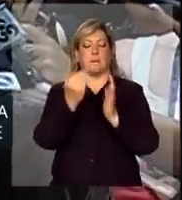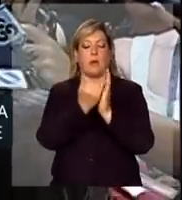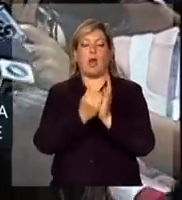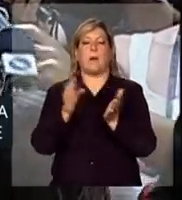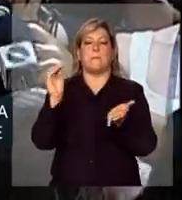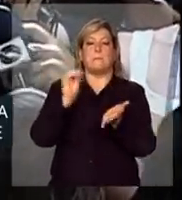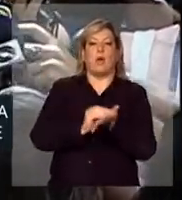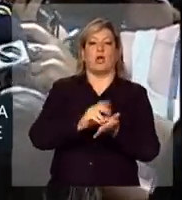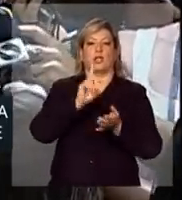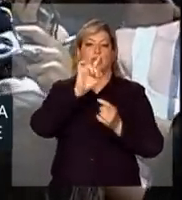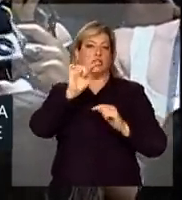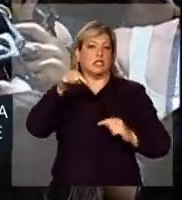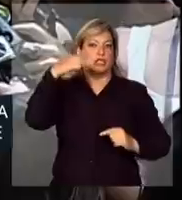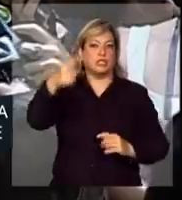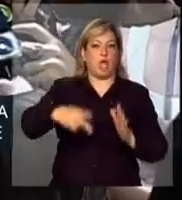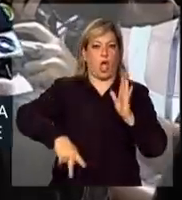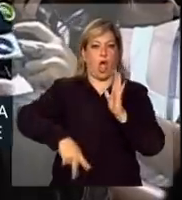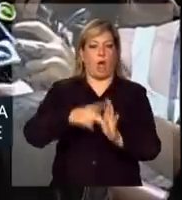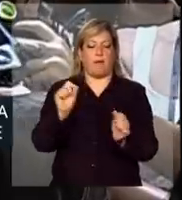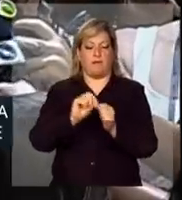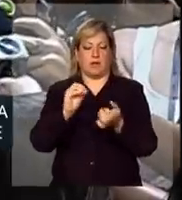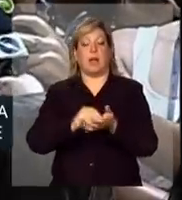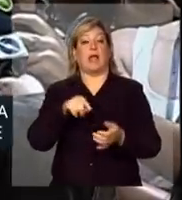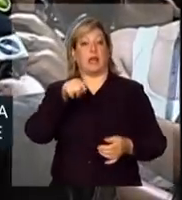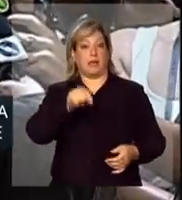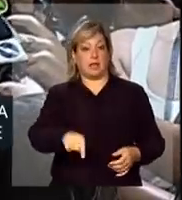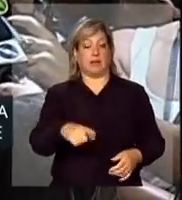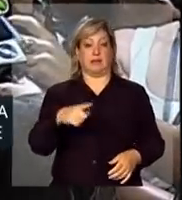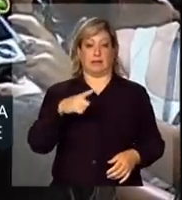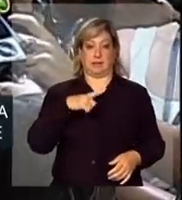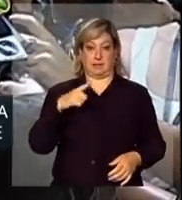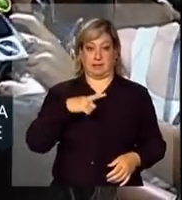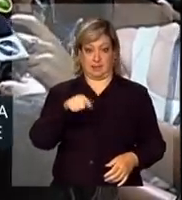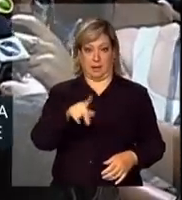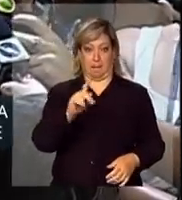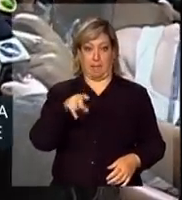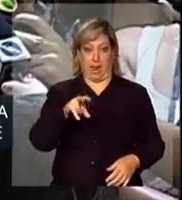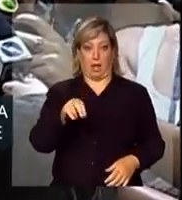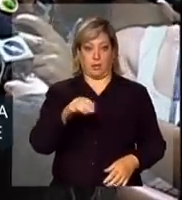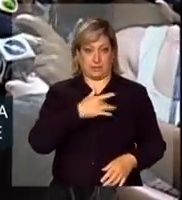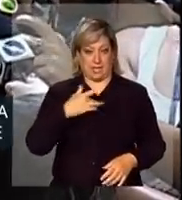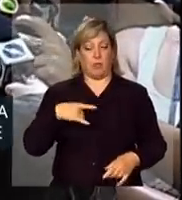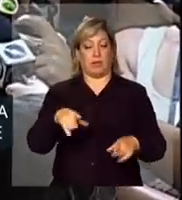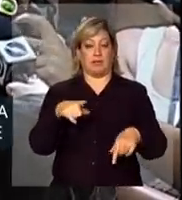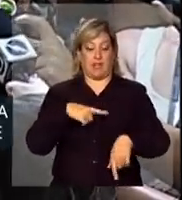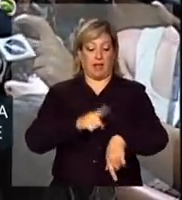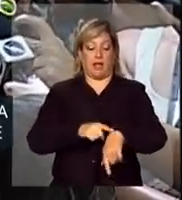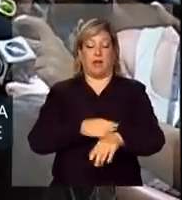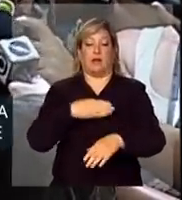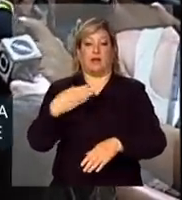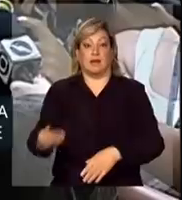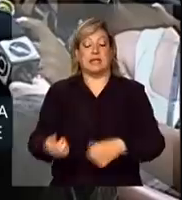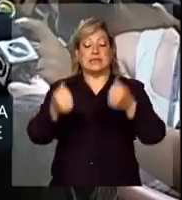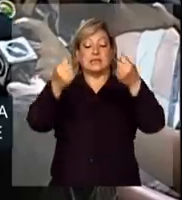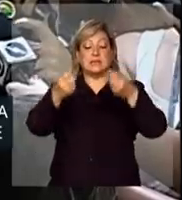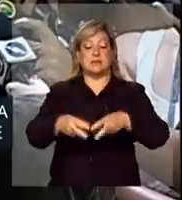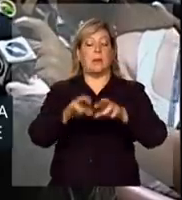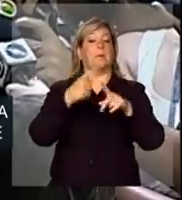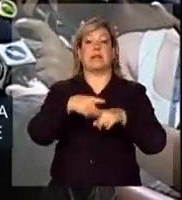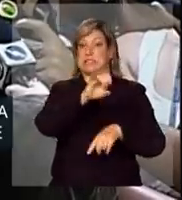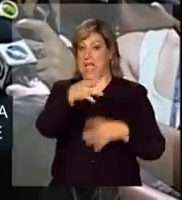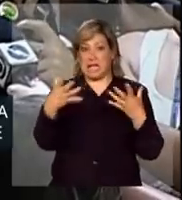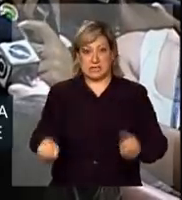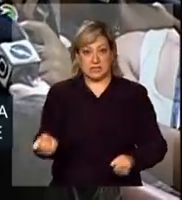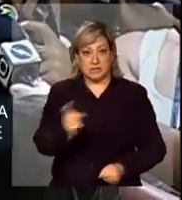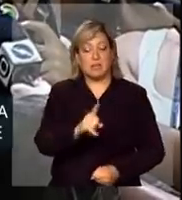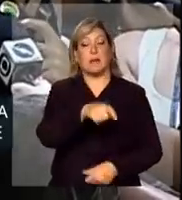com prazo, a operadora agora tem um prazo máximo para explicar para o usuário, por escrito, por que não vai